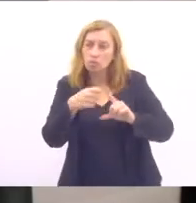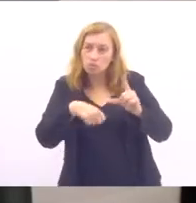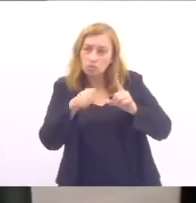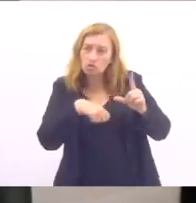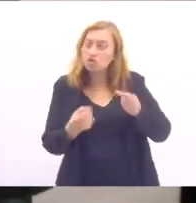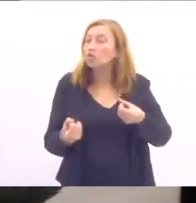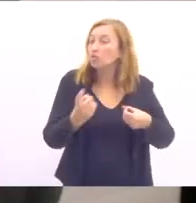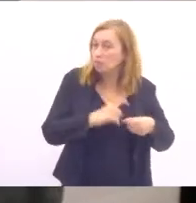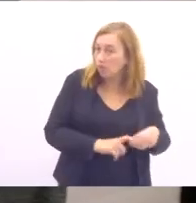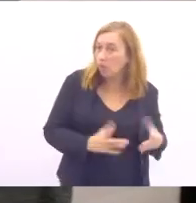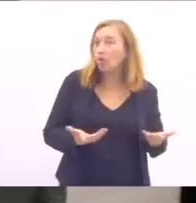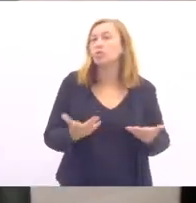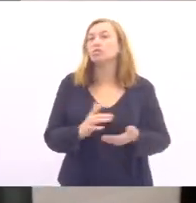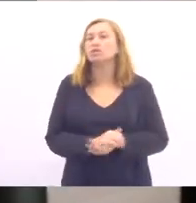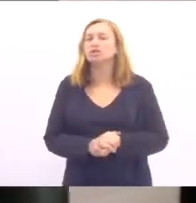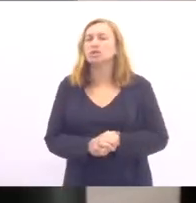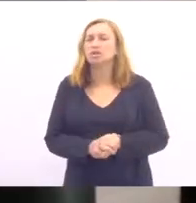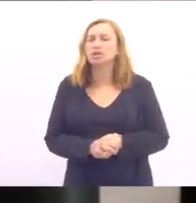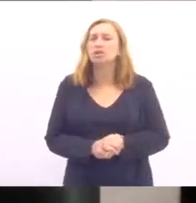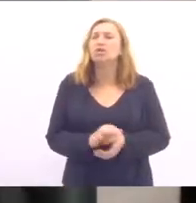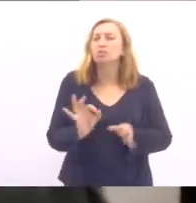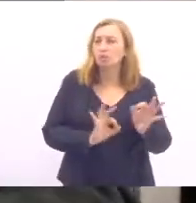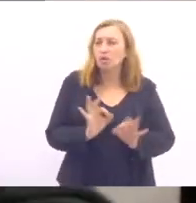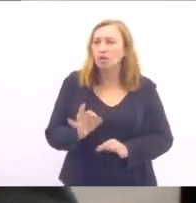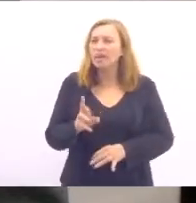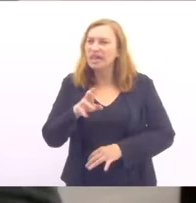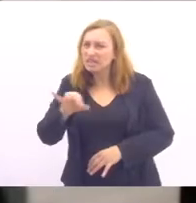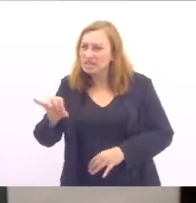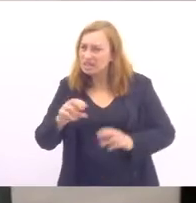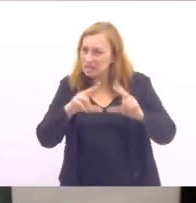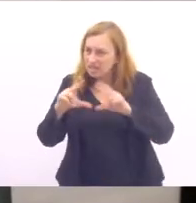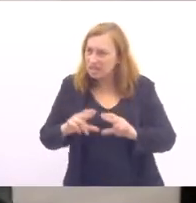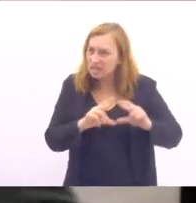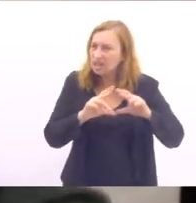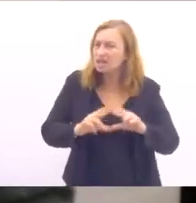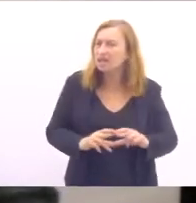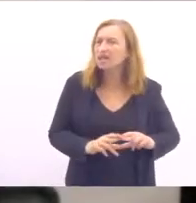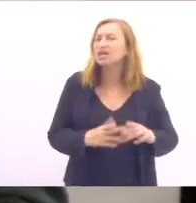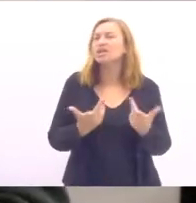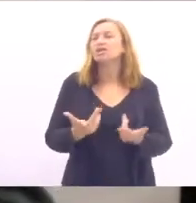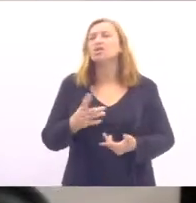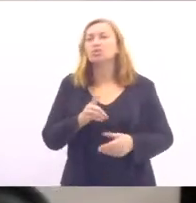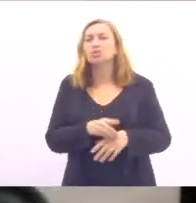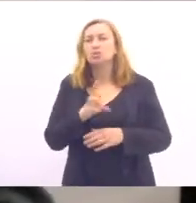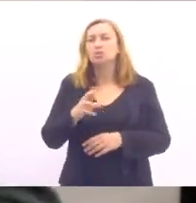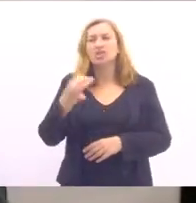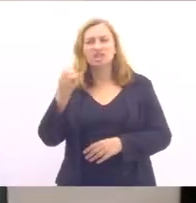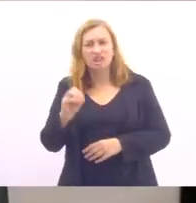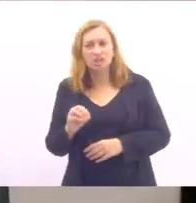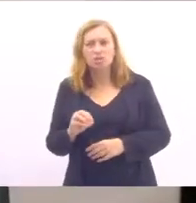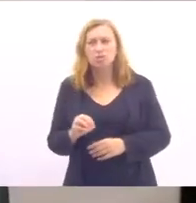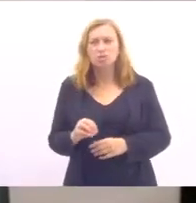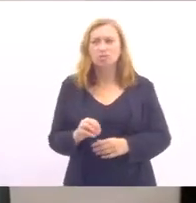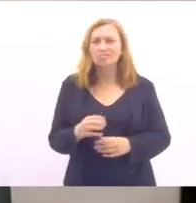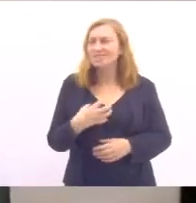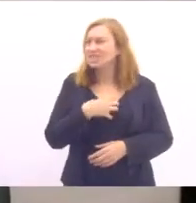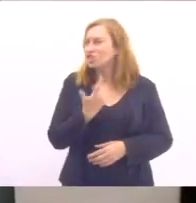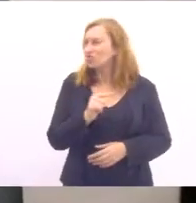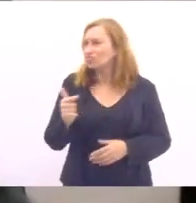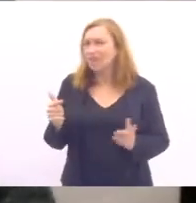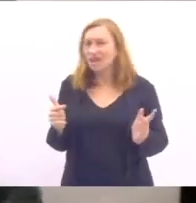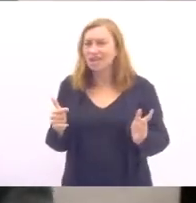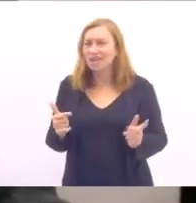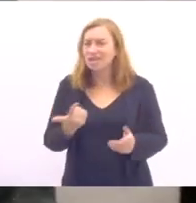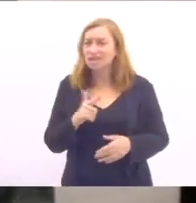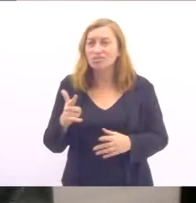reversa, como o programa Recicla, né, que nós discutimos muito na época com o Dr. Serra, não faz nenhum sentido se não